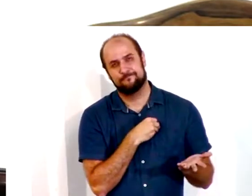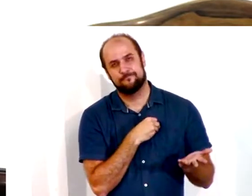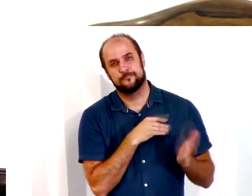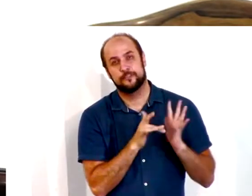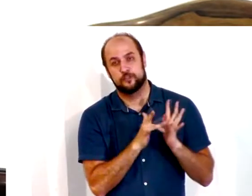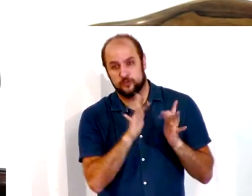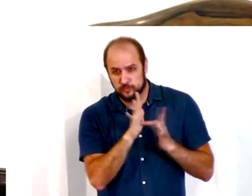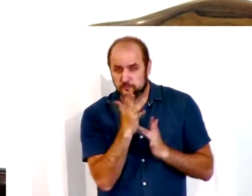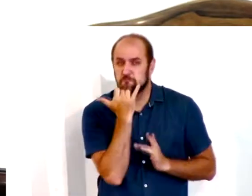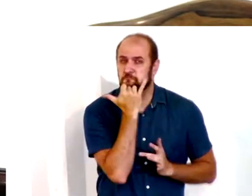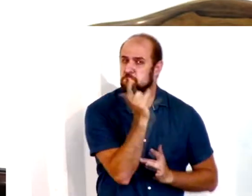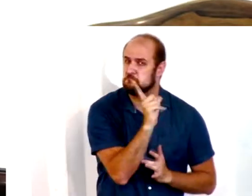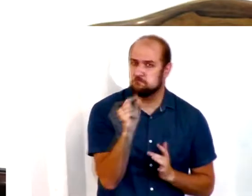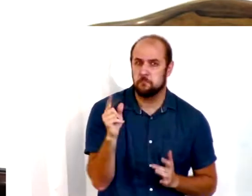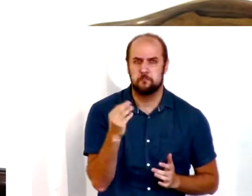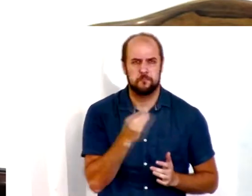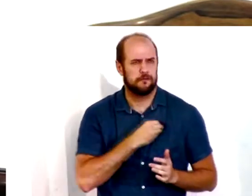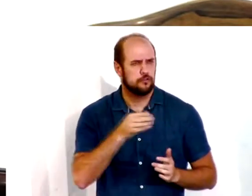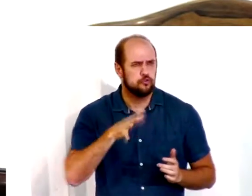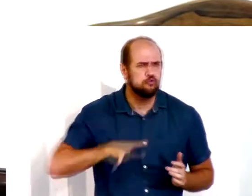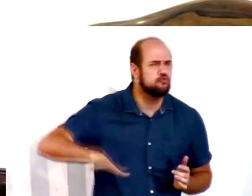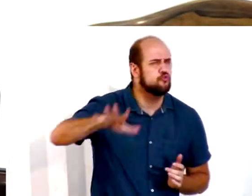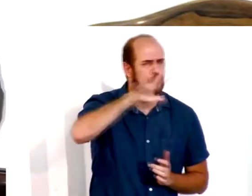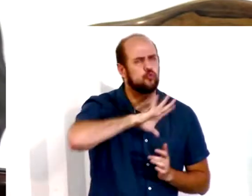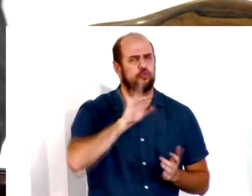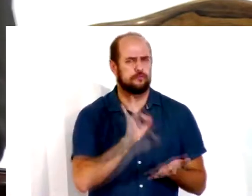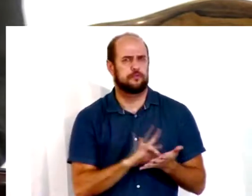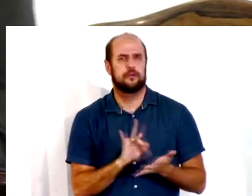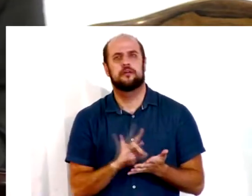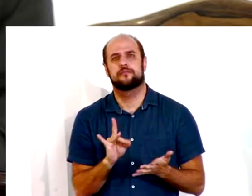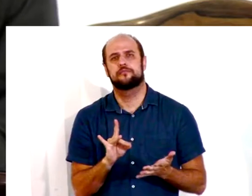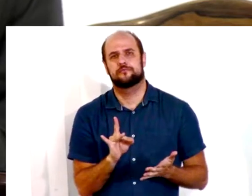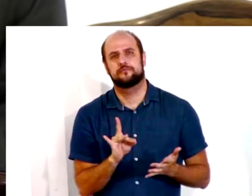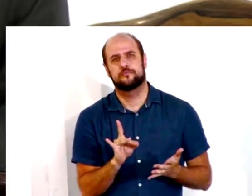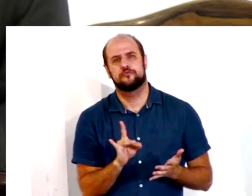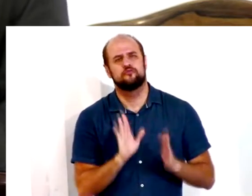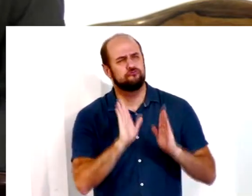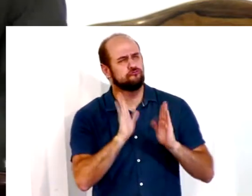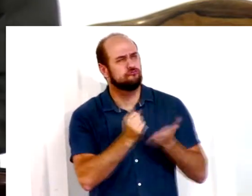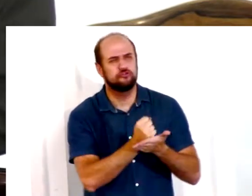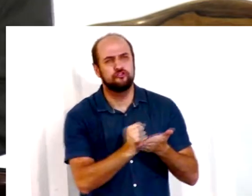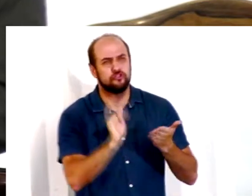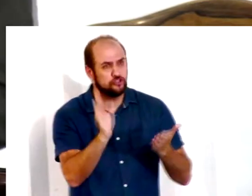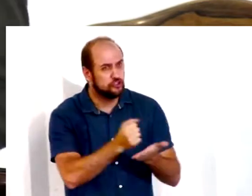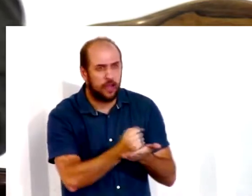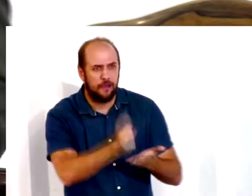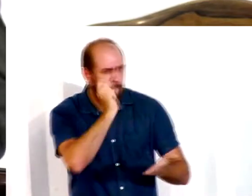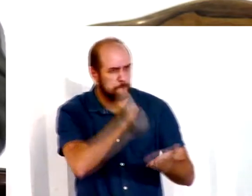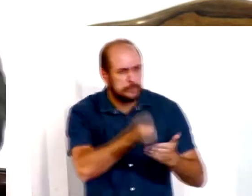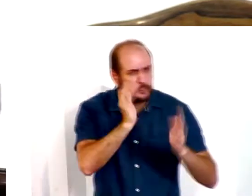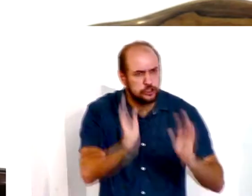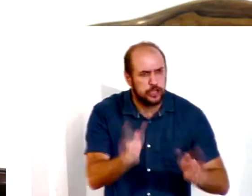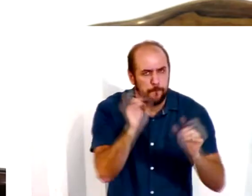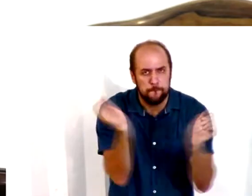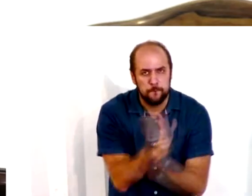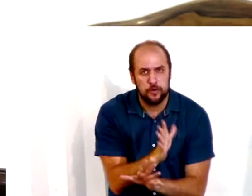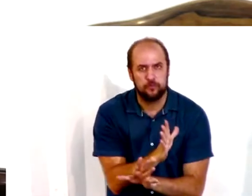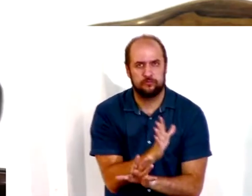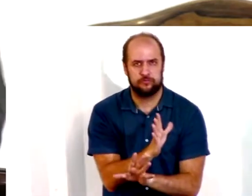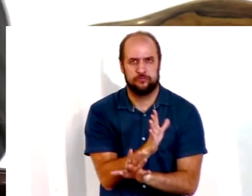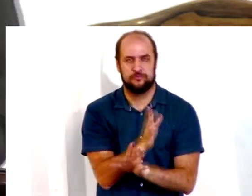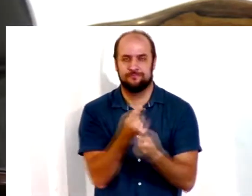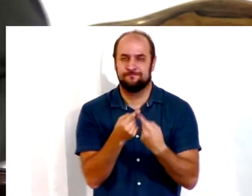cruz, Ele perdoou todos os nossos pecados. Não há escrito de dívida contra nós, não há condenação contra nós.